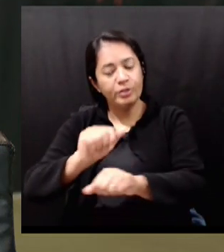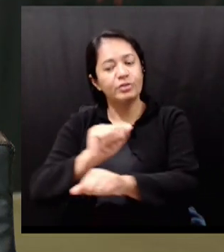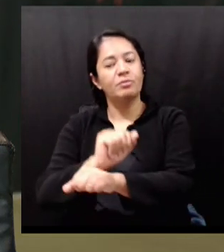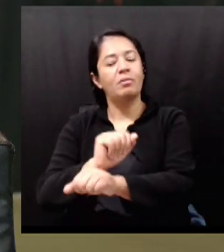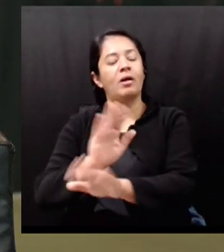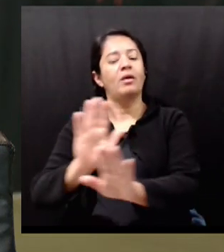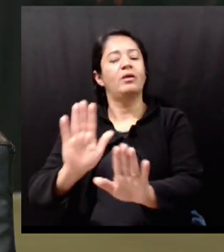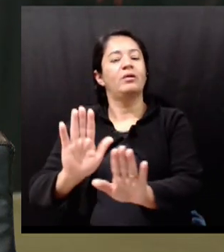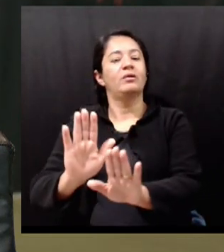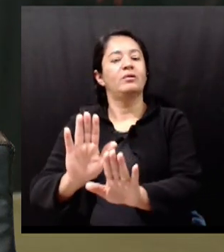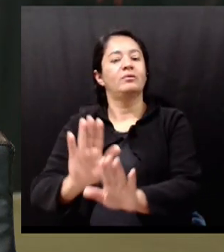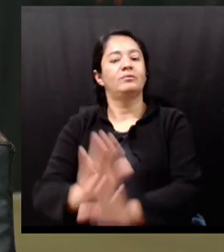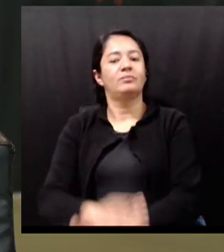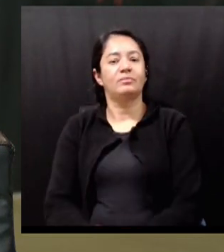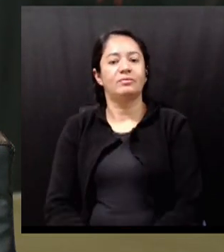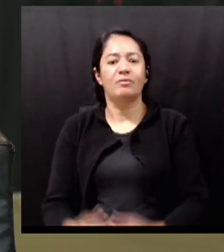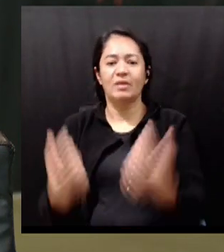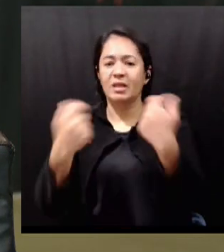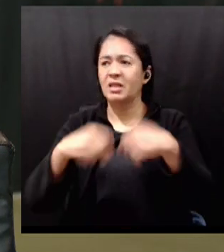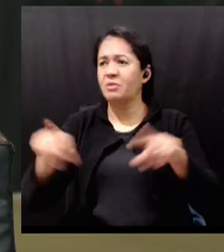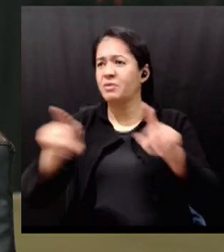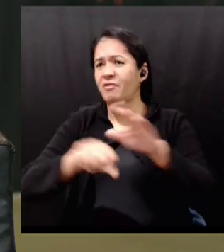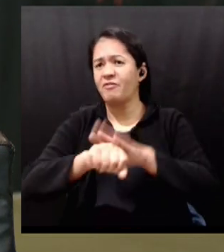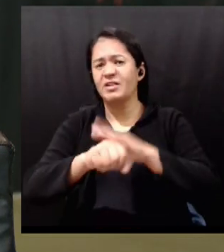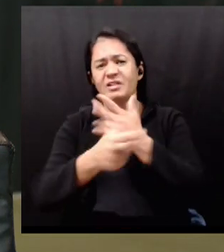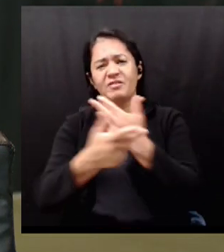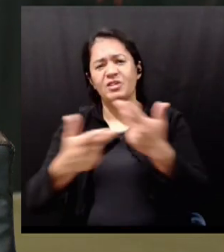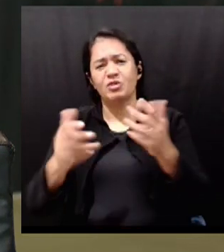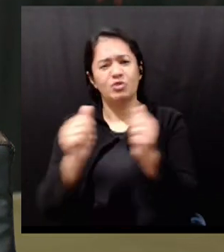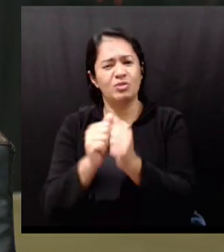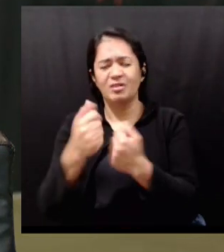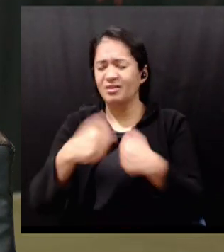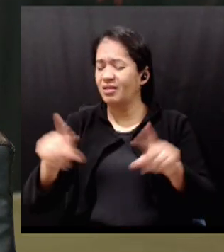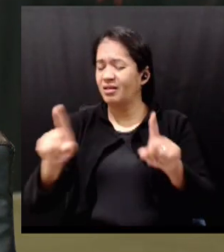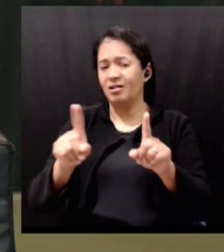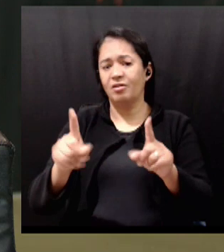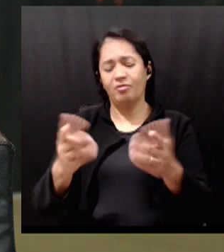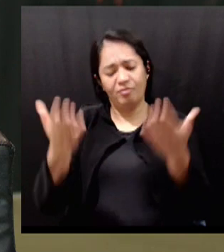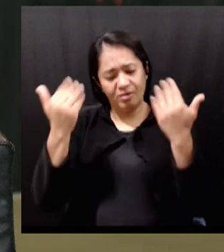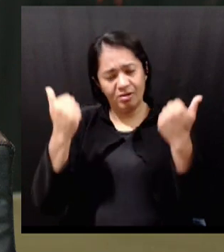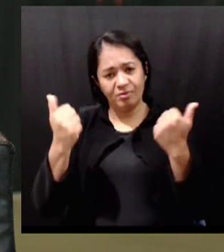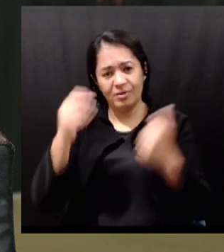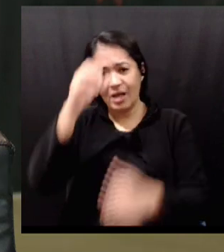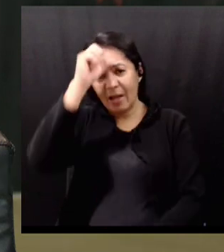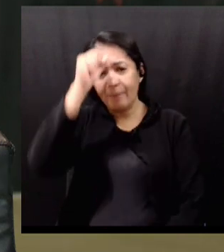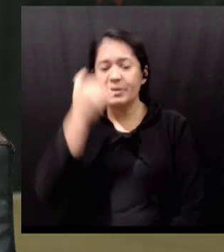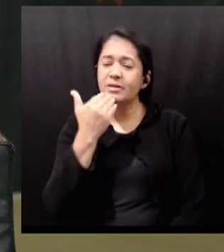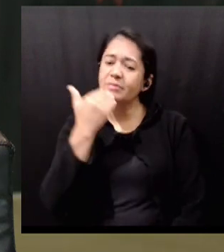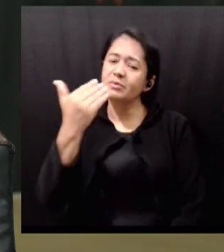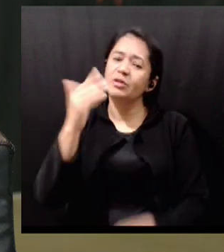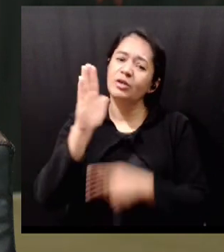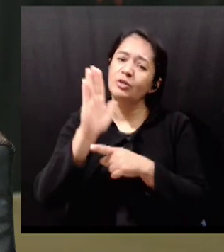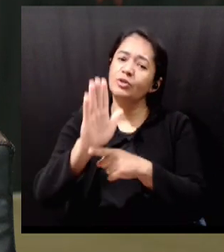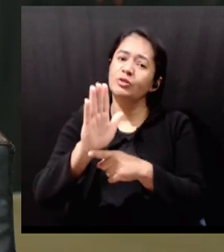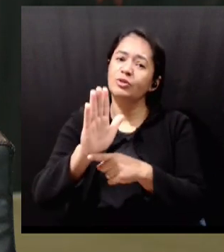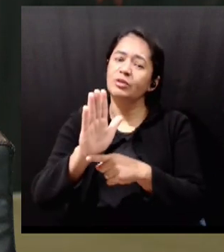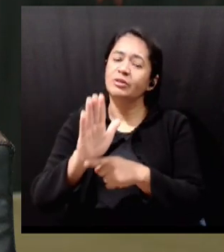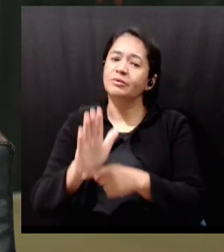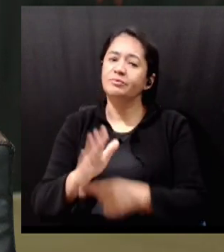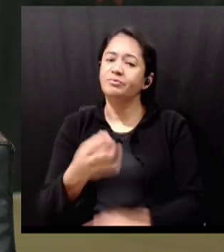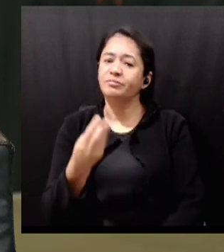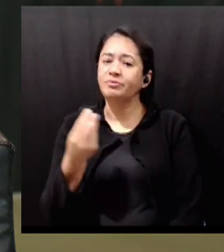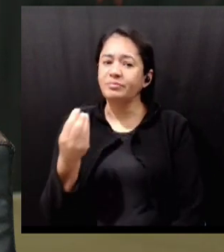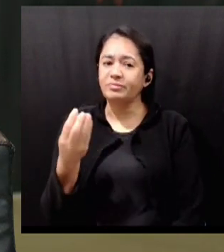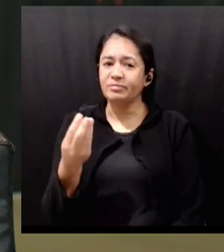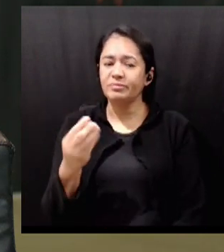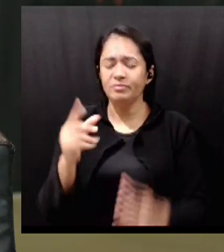Não precisa ser multitarefa, não. Depende de você. Vamos lá, aprenda a pedir ajuda, dá uma diminuída aí,